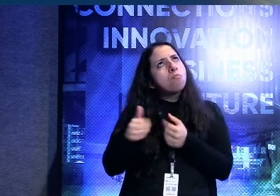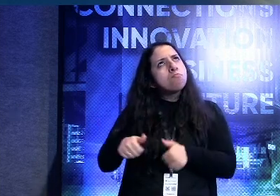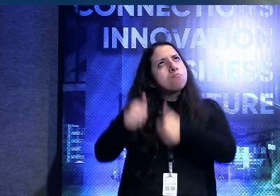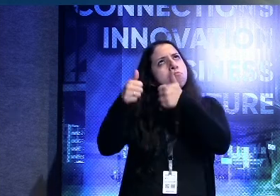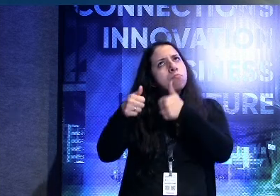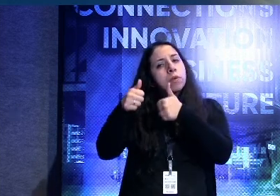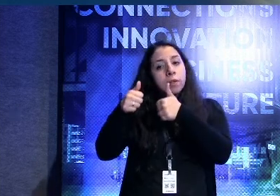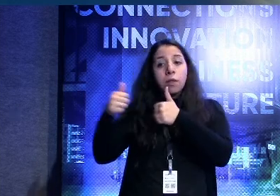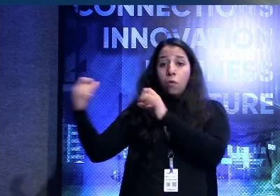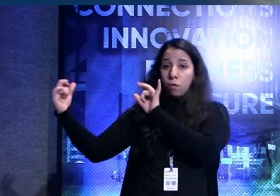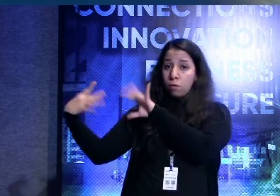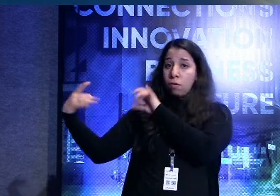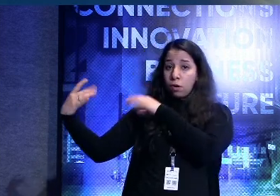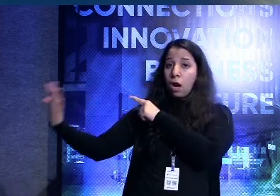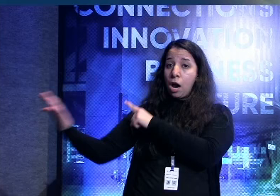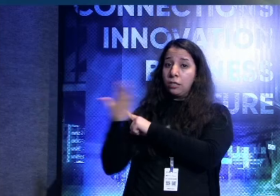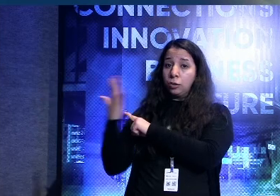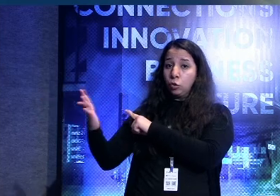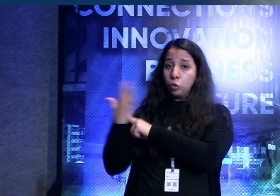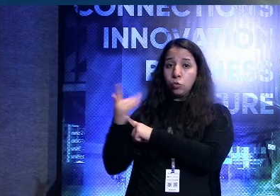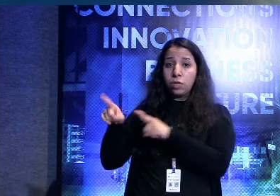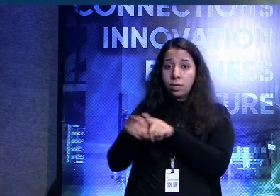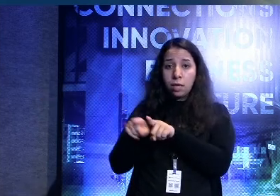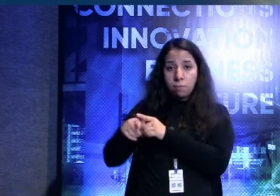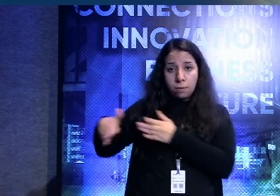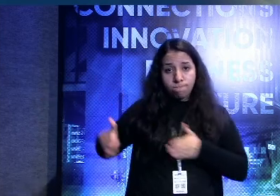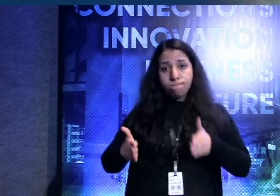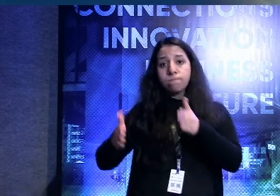direcionar um pouco dessa resolução.